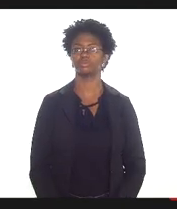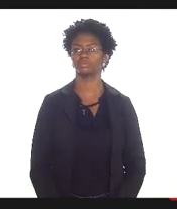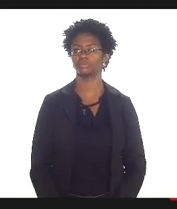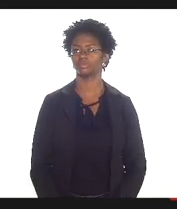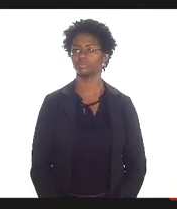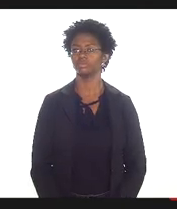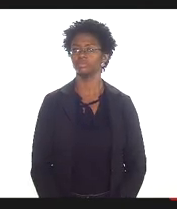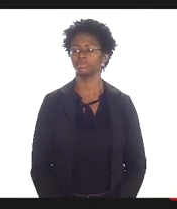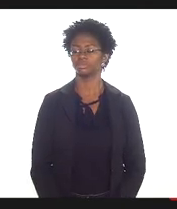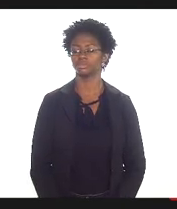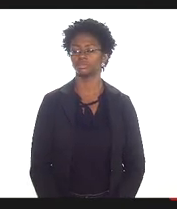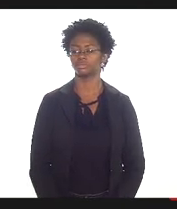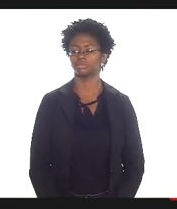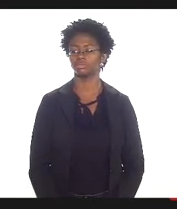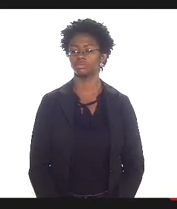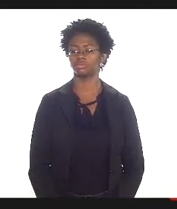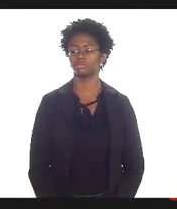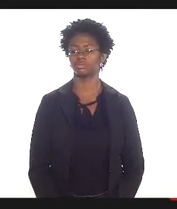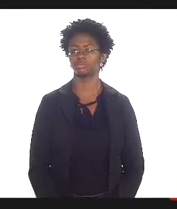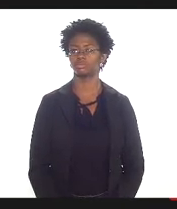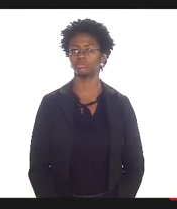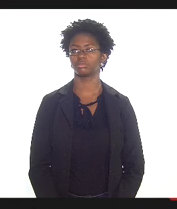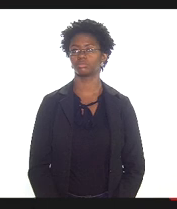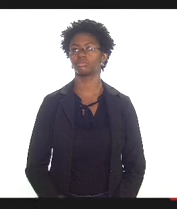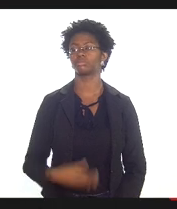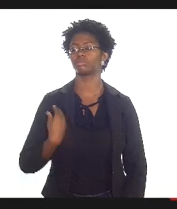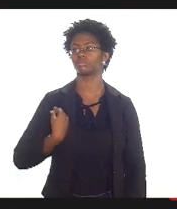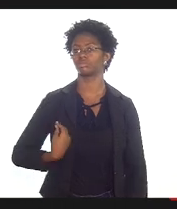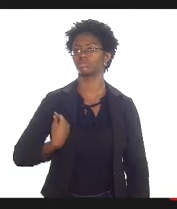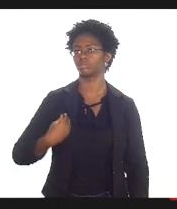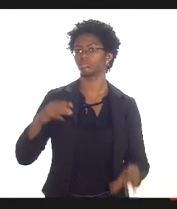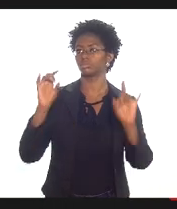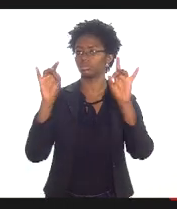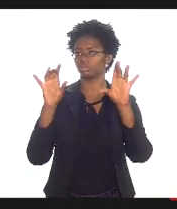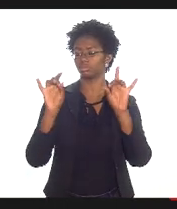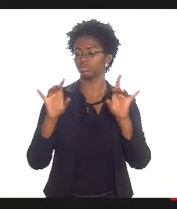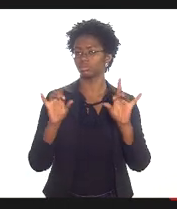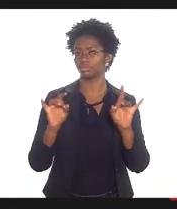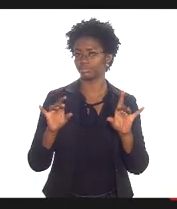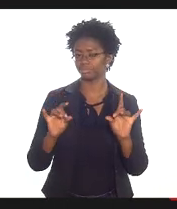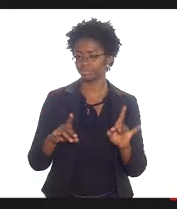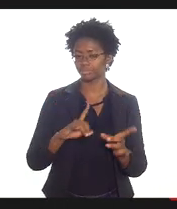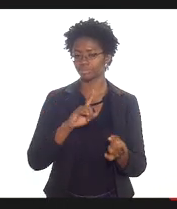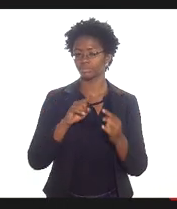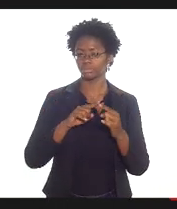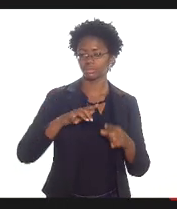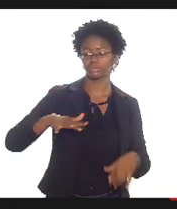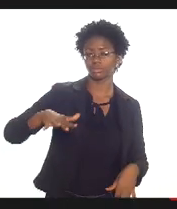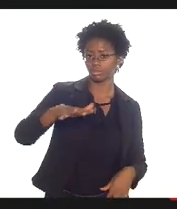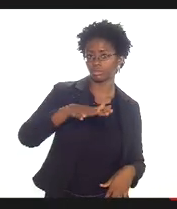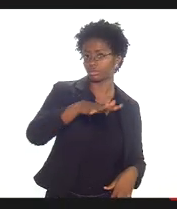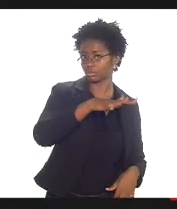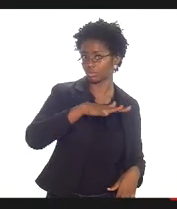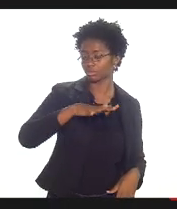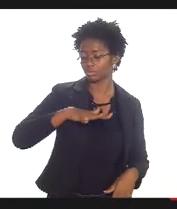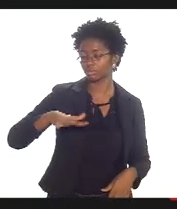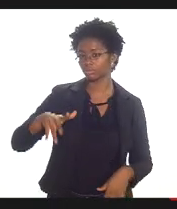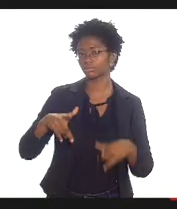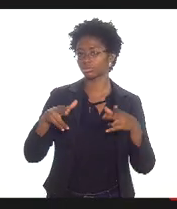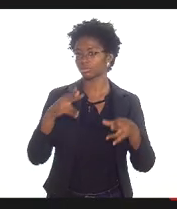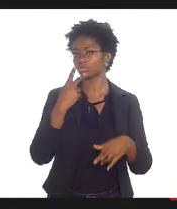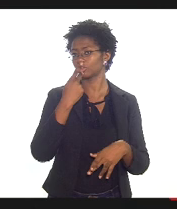As receitas da participação especial são apropriadas por campo, como eu falei, em